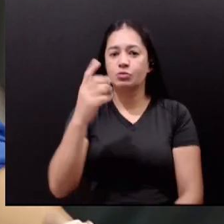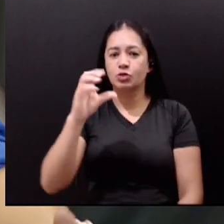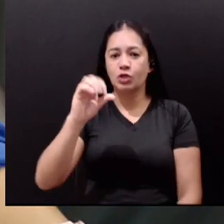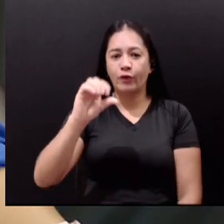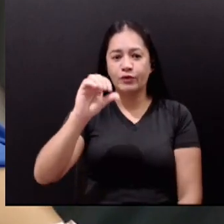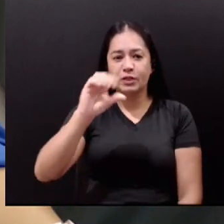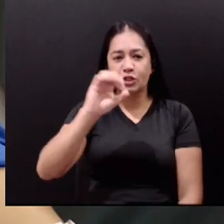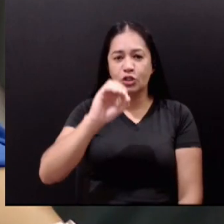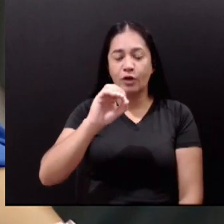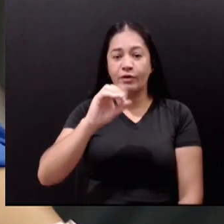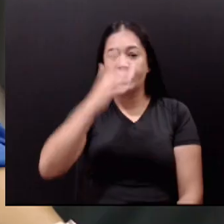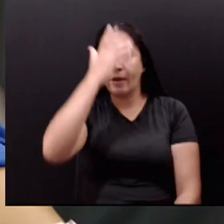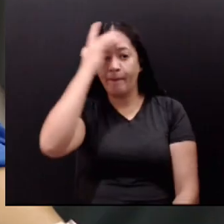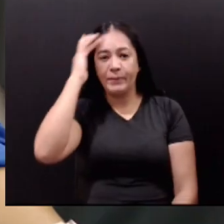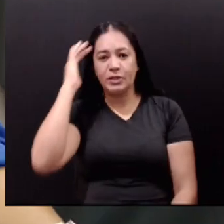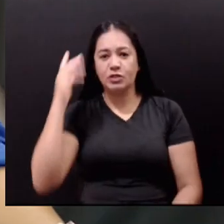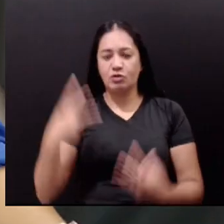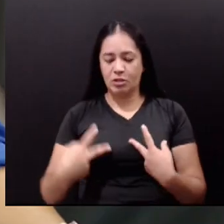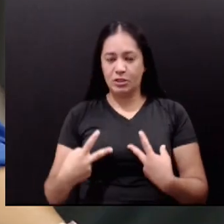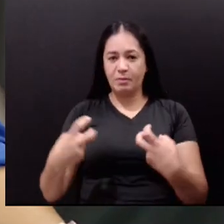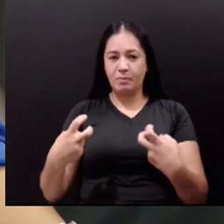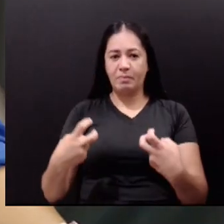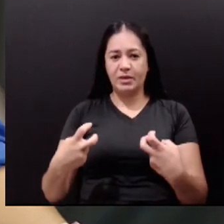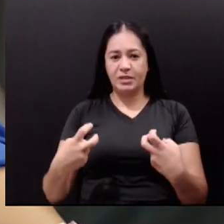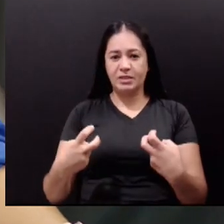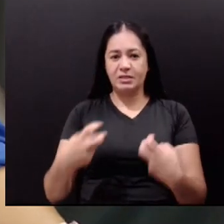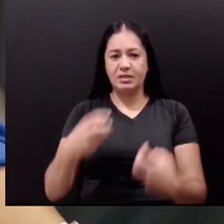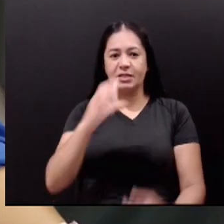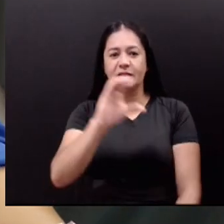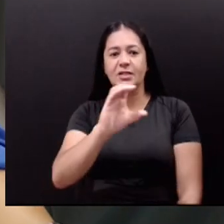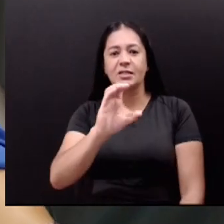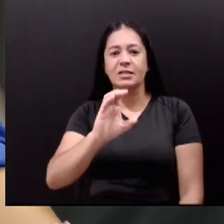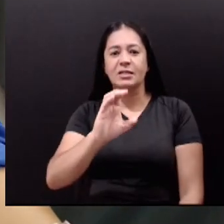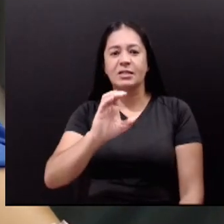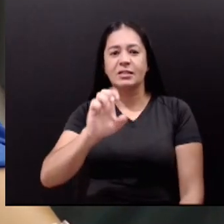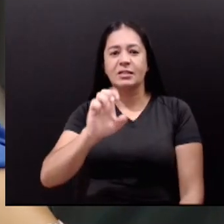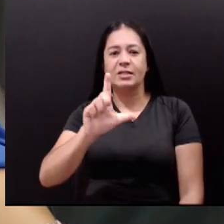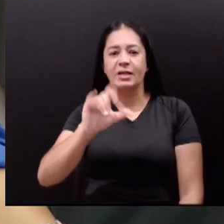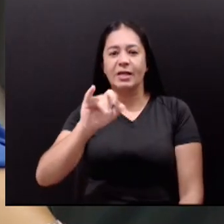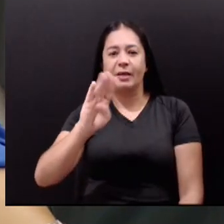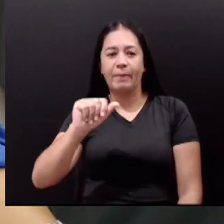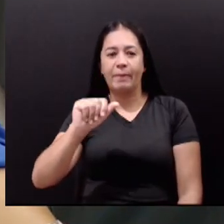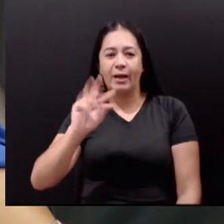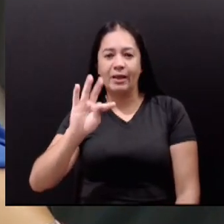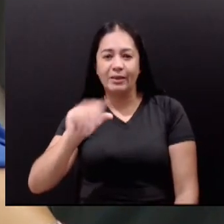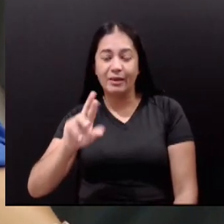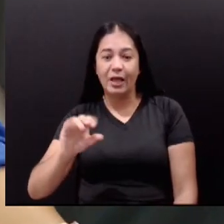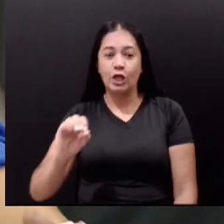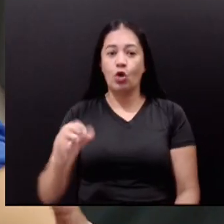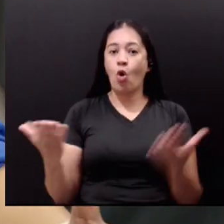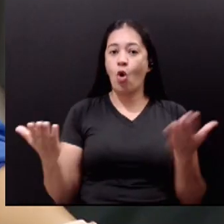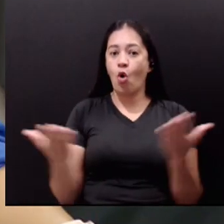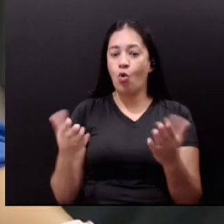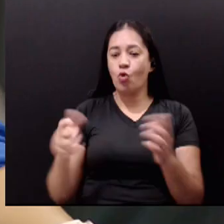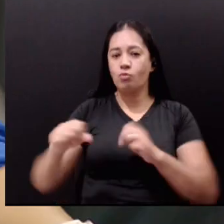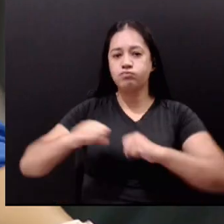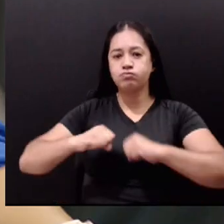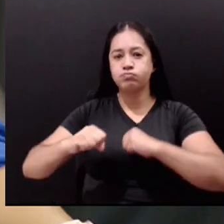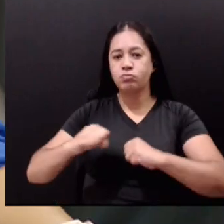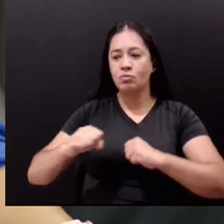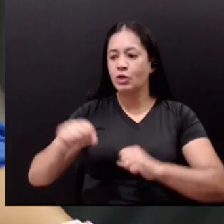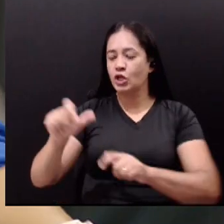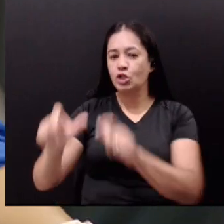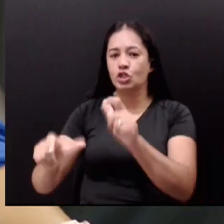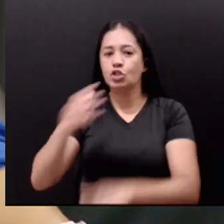como celibatários involuntários. Hoje, é um movimento que consiste em homens afirmando sua incapacidade de se relacionar